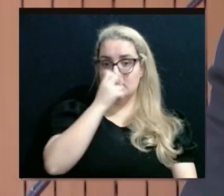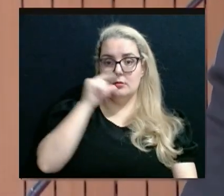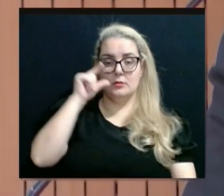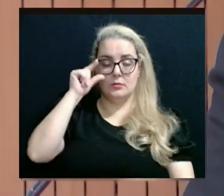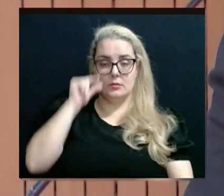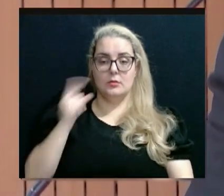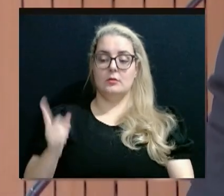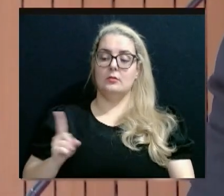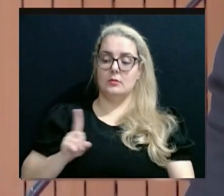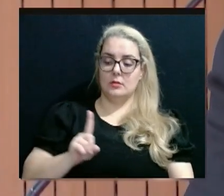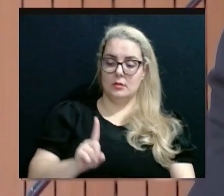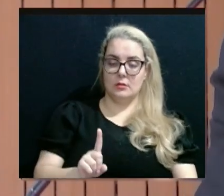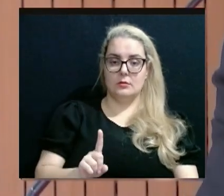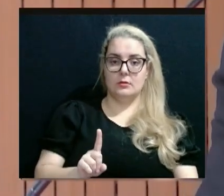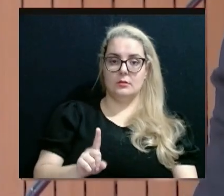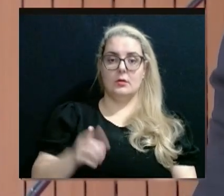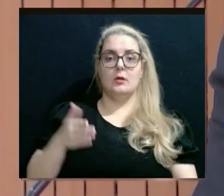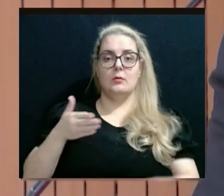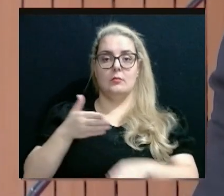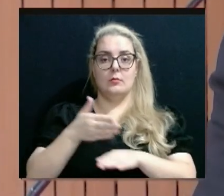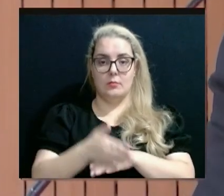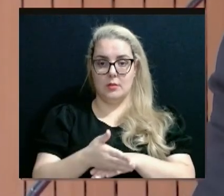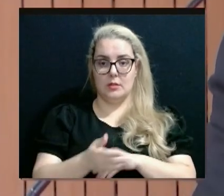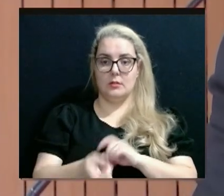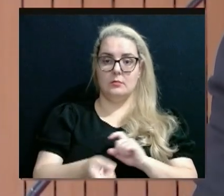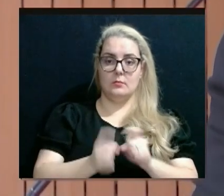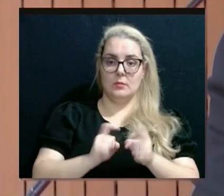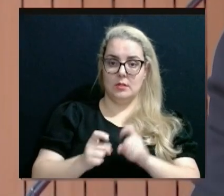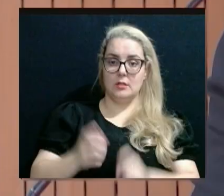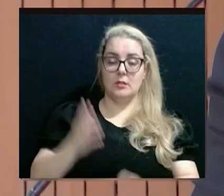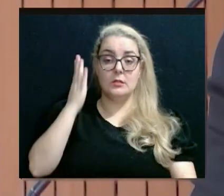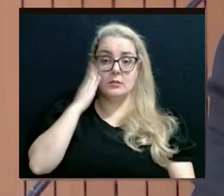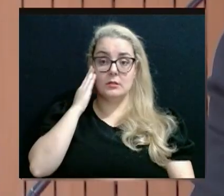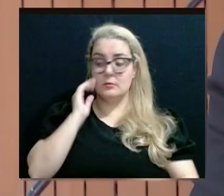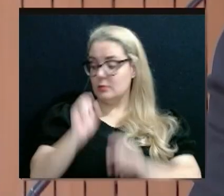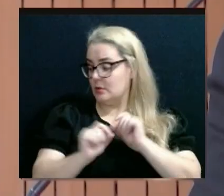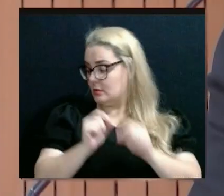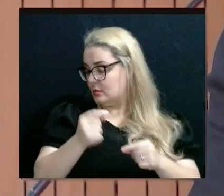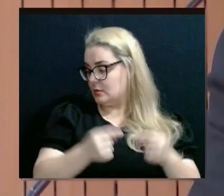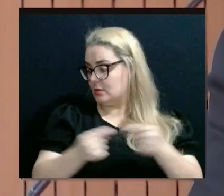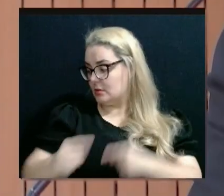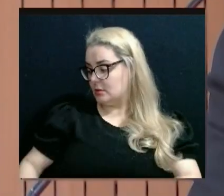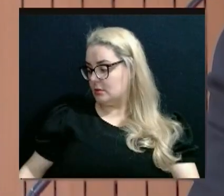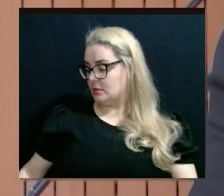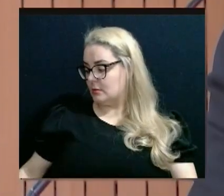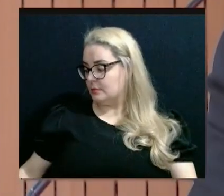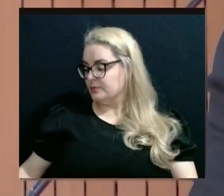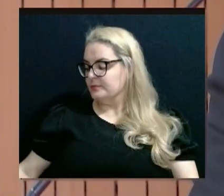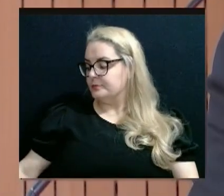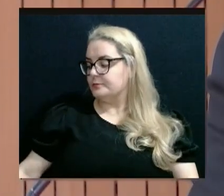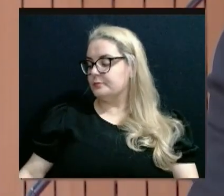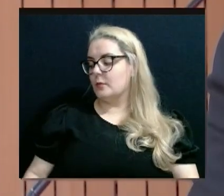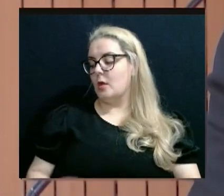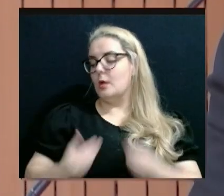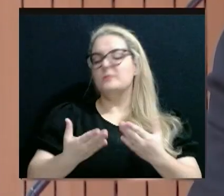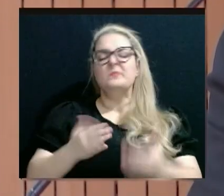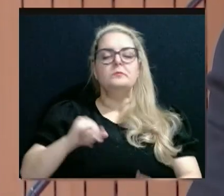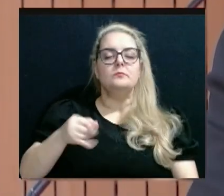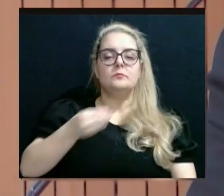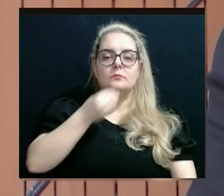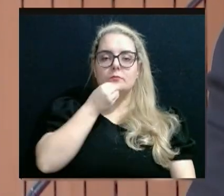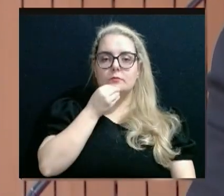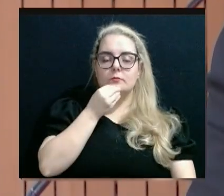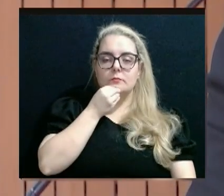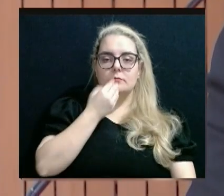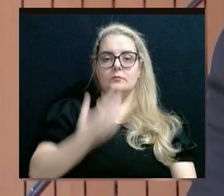aqui participar, saber o que está sendo discutido, dando essa oportunidade, fazendo